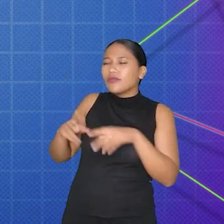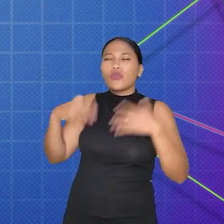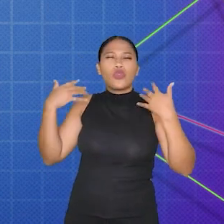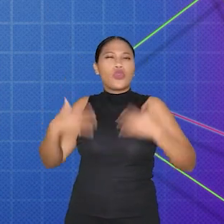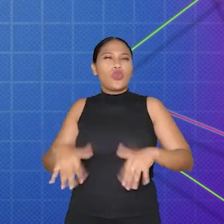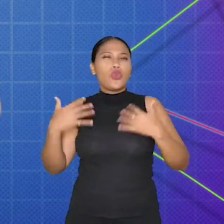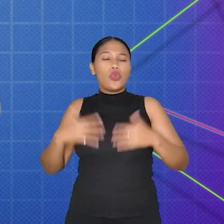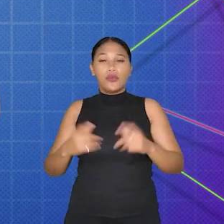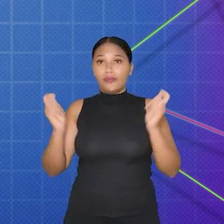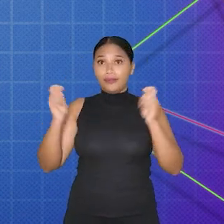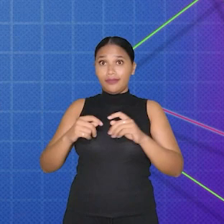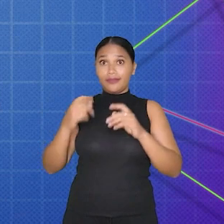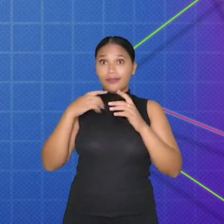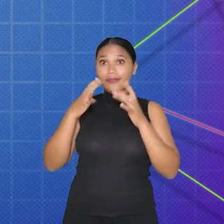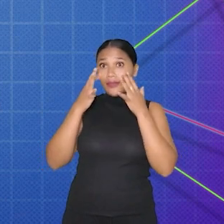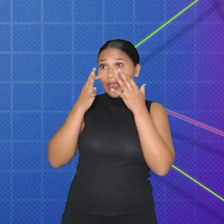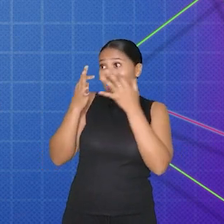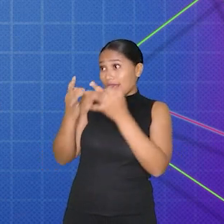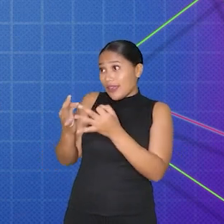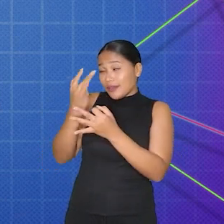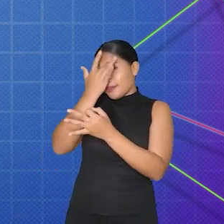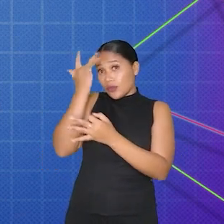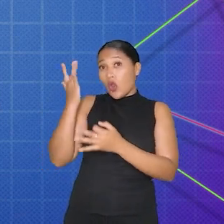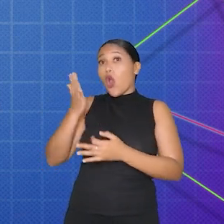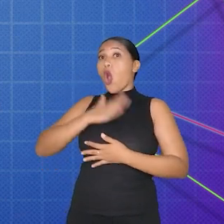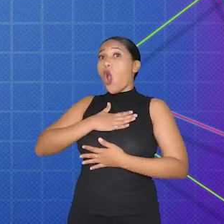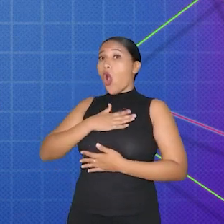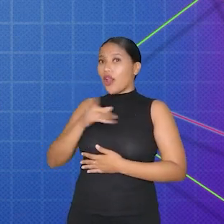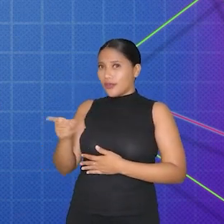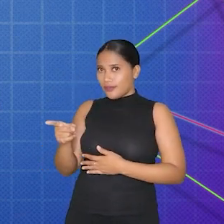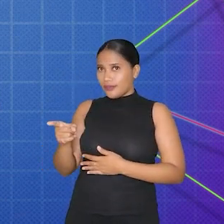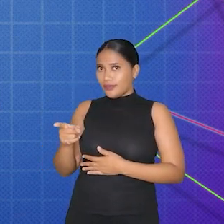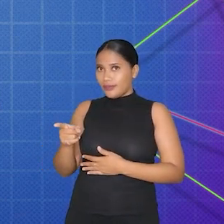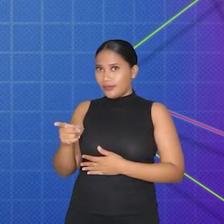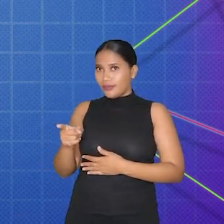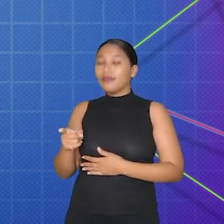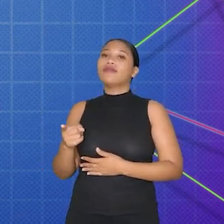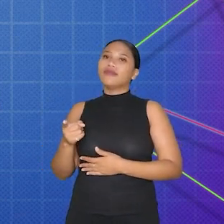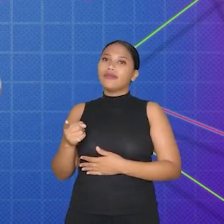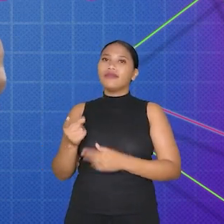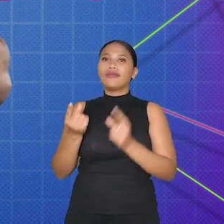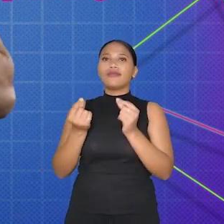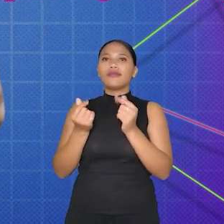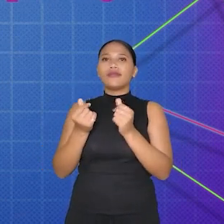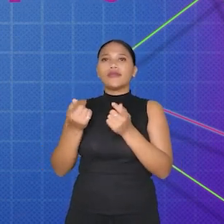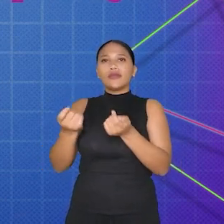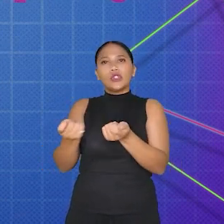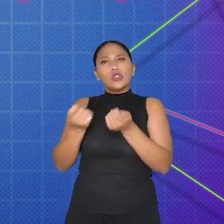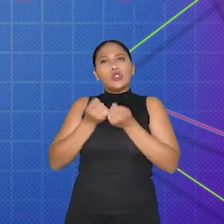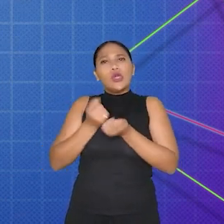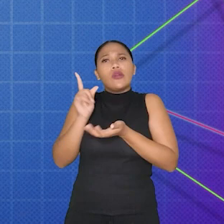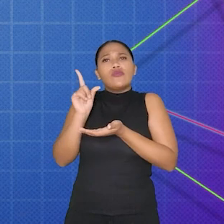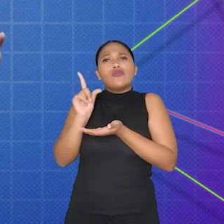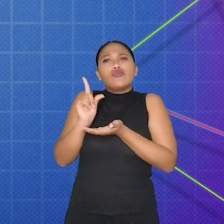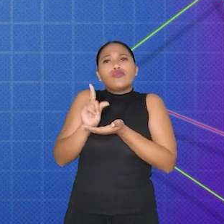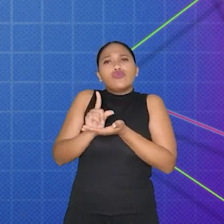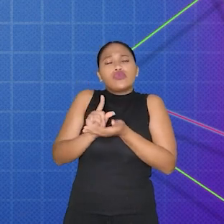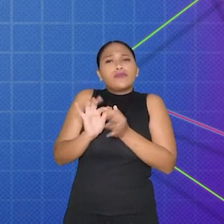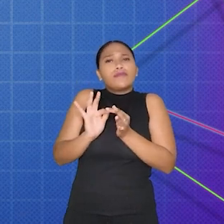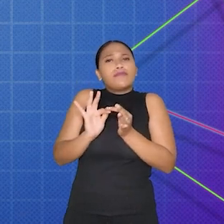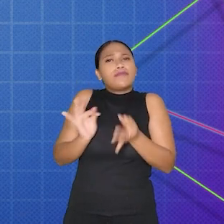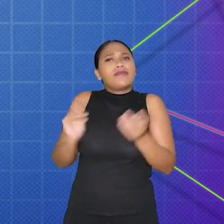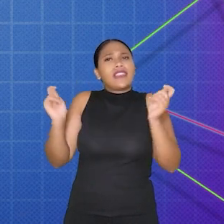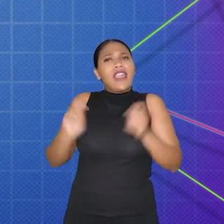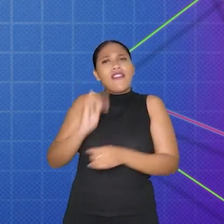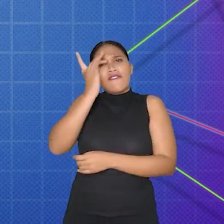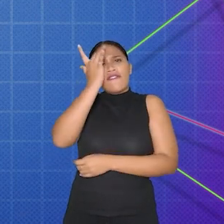visual retrô aos jogos, o que pode atrair jogadores que gostam desse tipo de estética. Baixo custo de produção. A pixel art